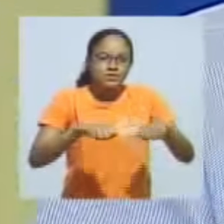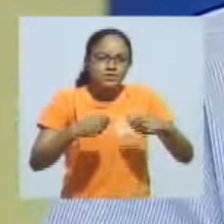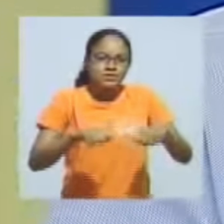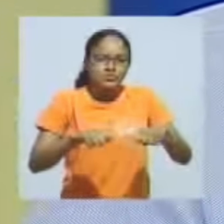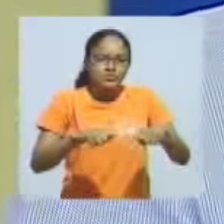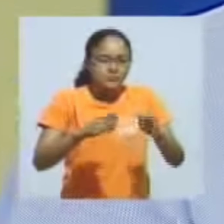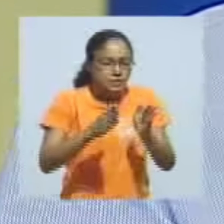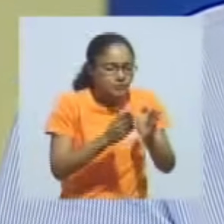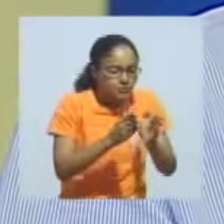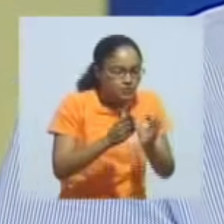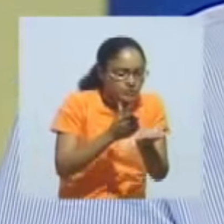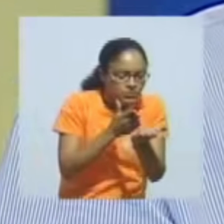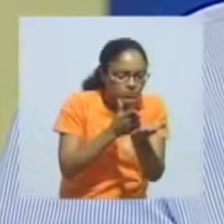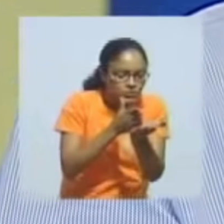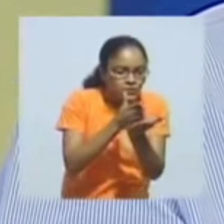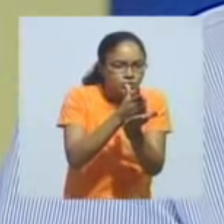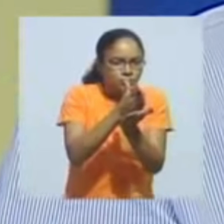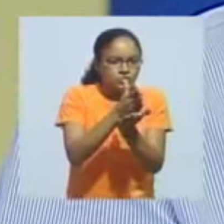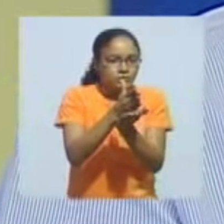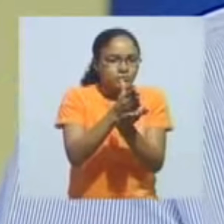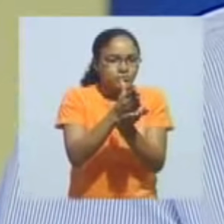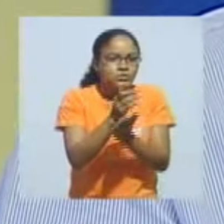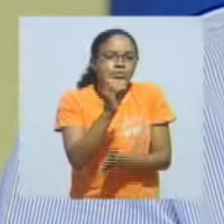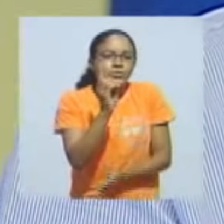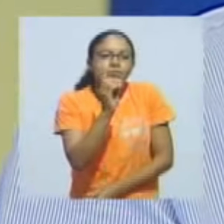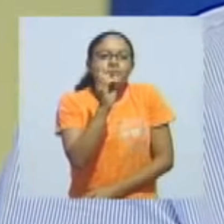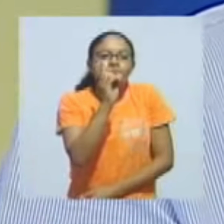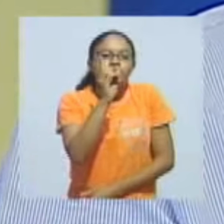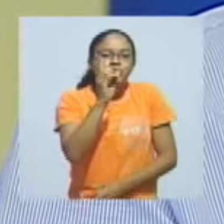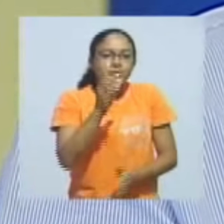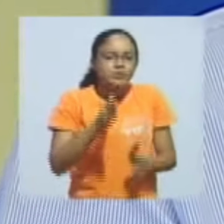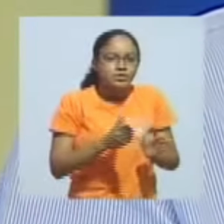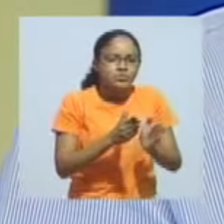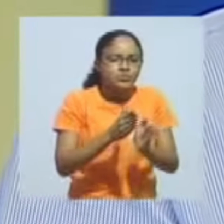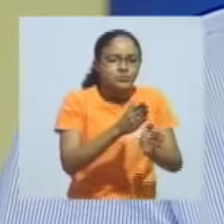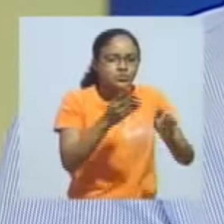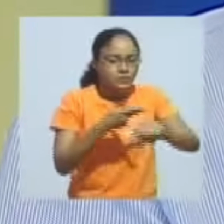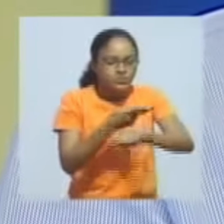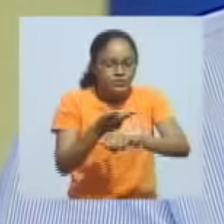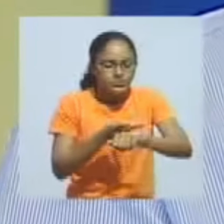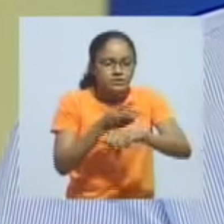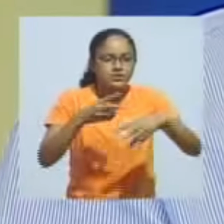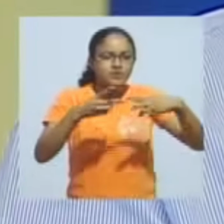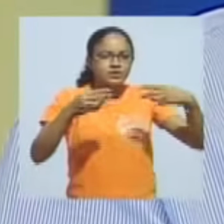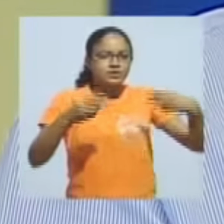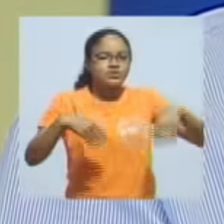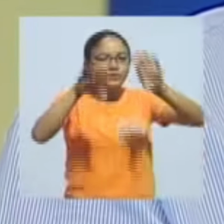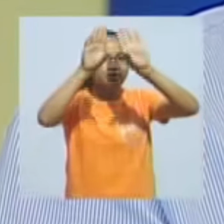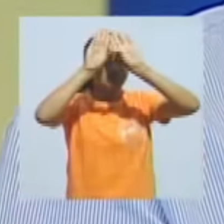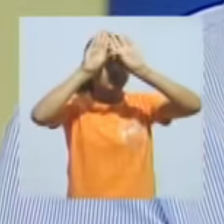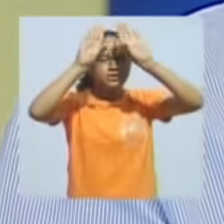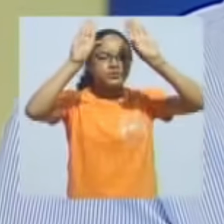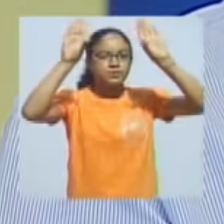esse único caminho: buscai as coisas do alto.